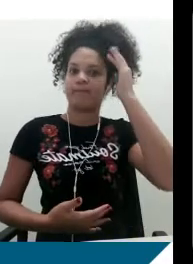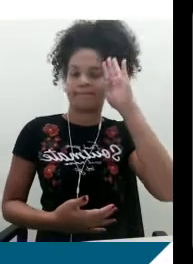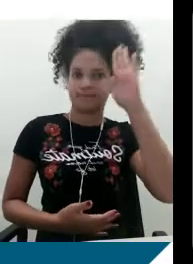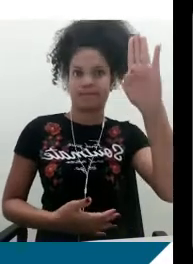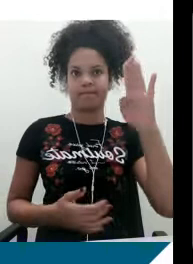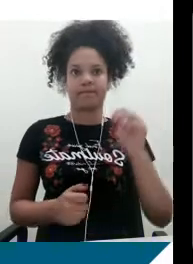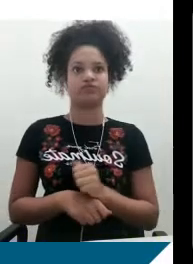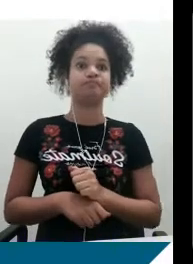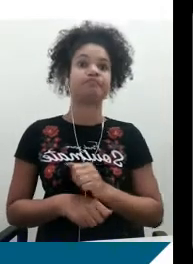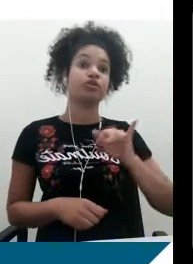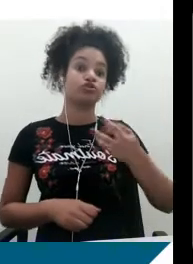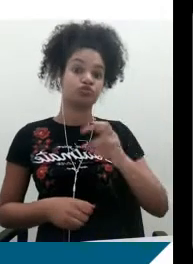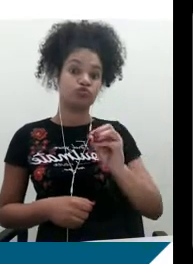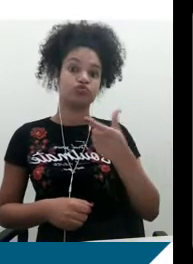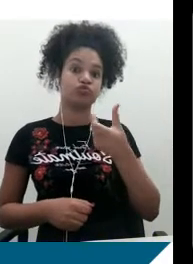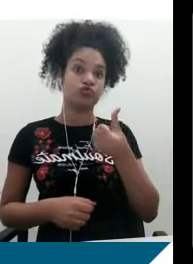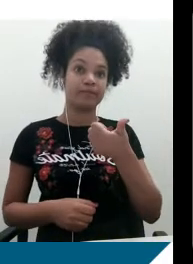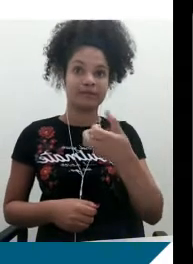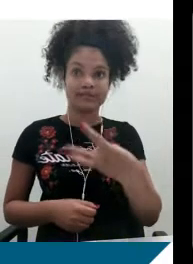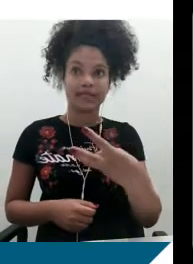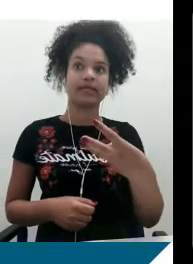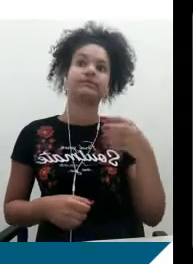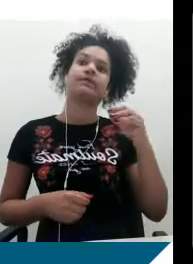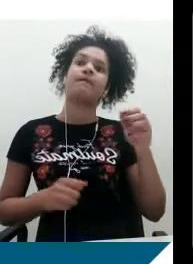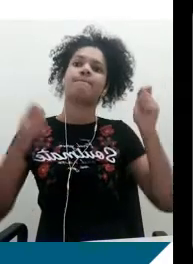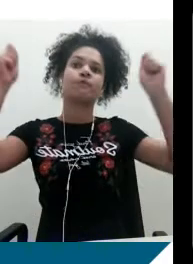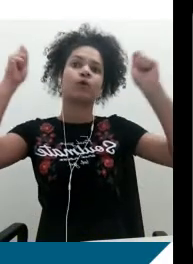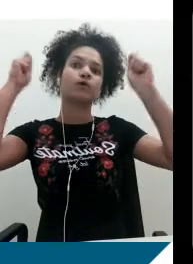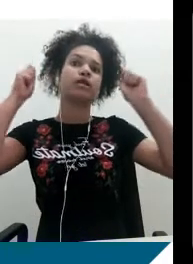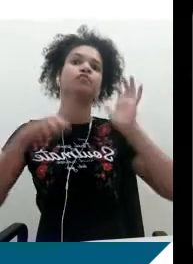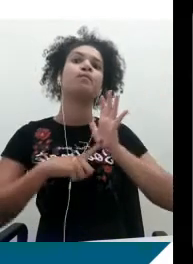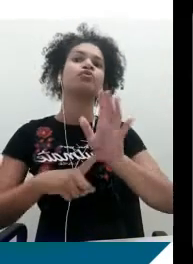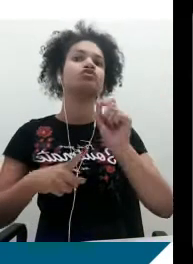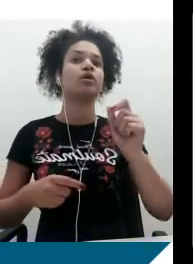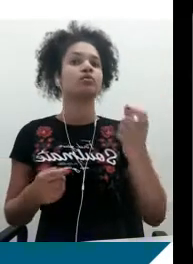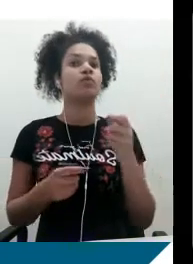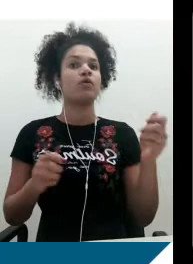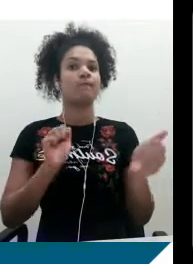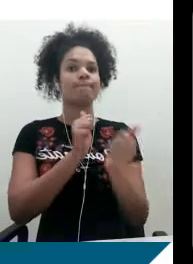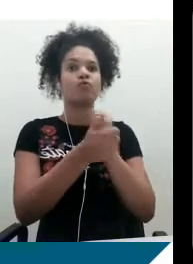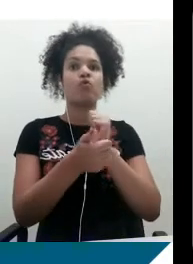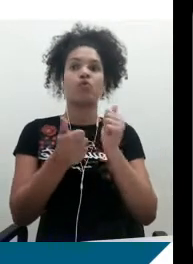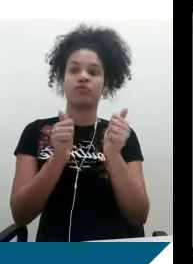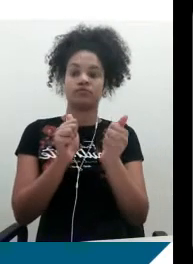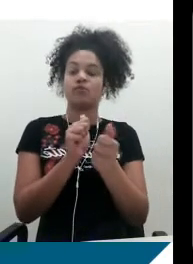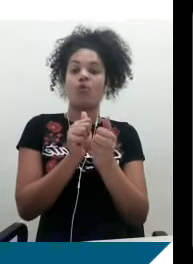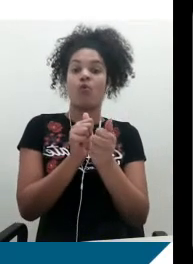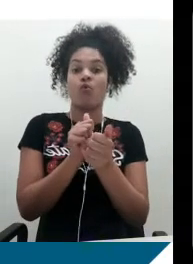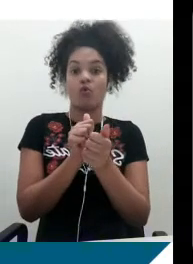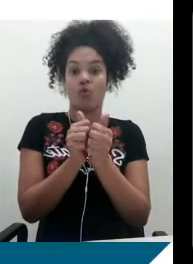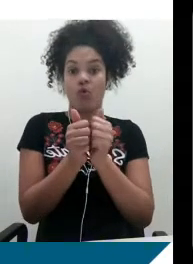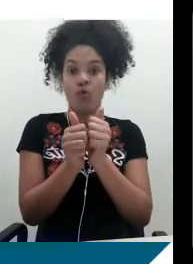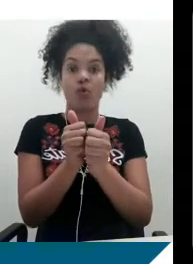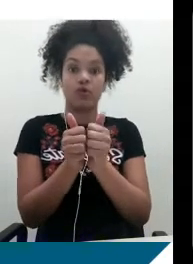que trazer para a redação qualquer elemento cultural que vocês acreditem ser relevante para esse texto.